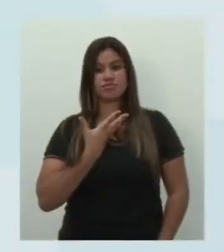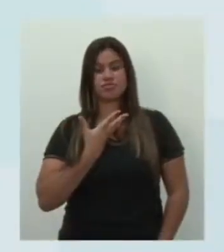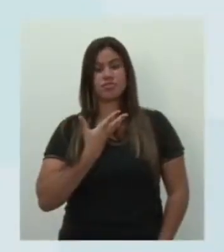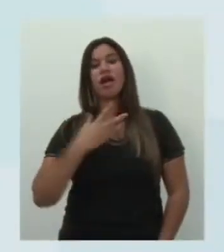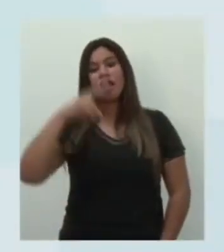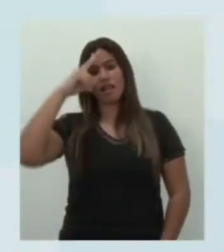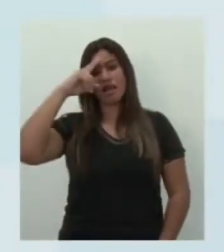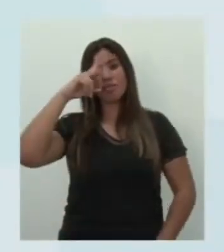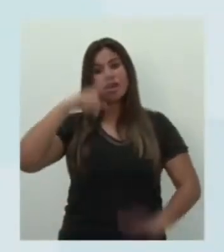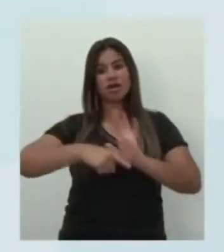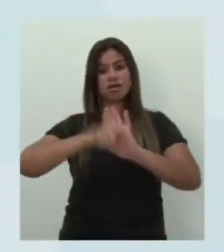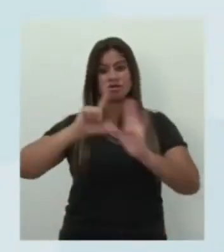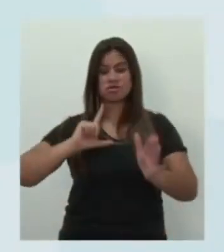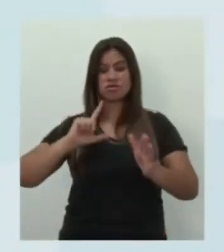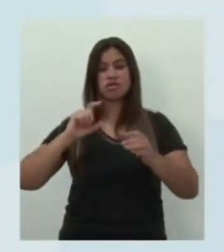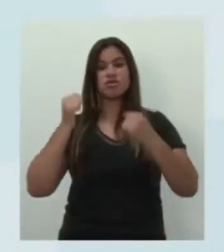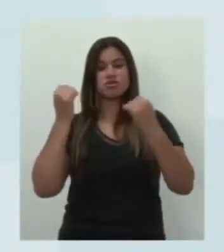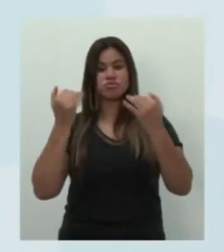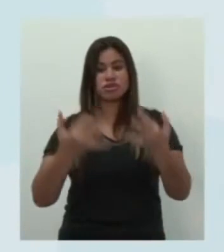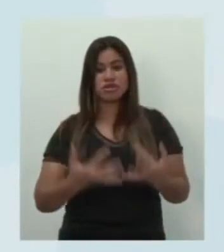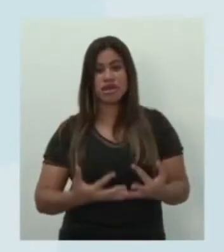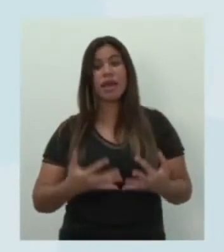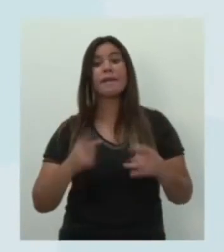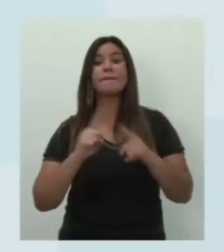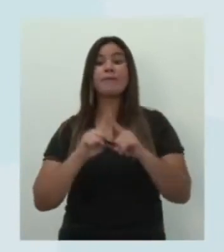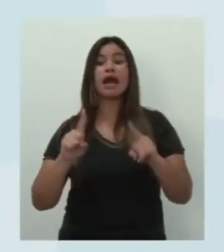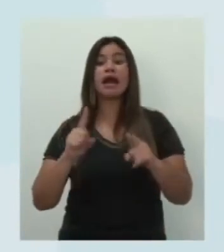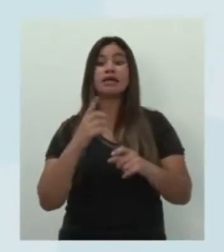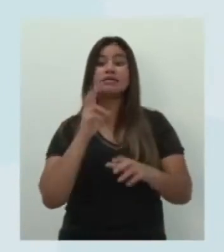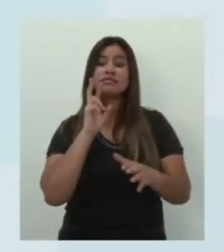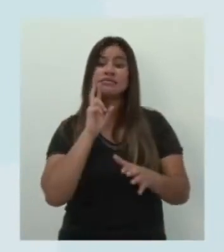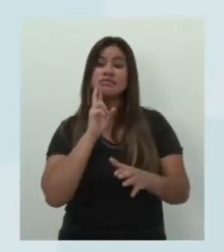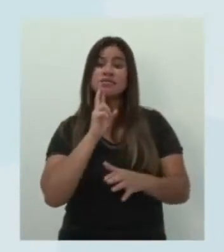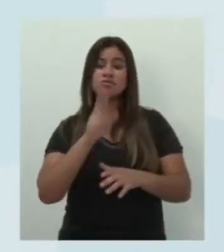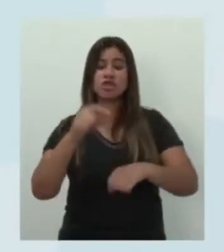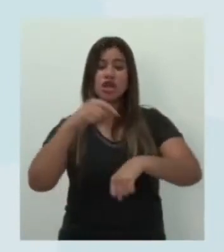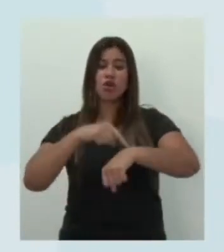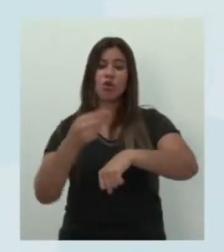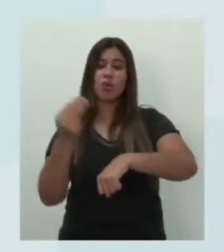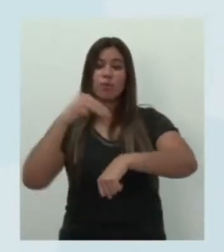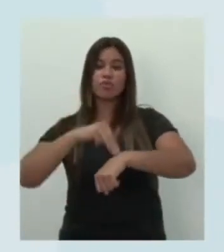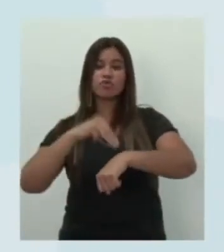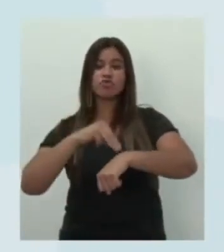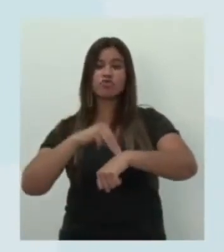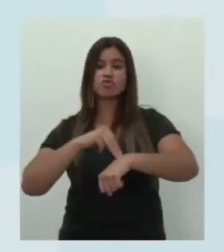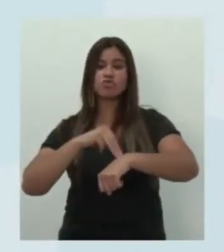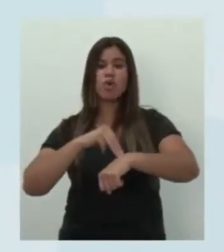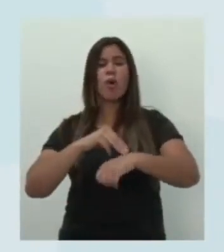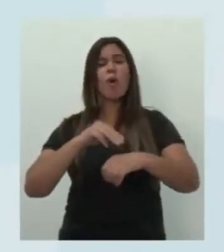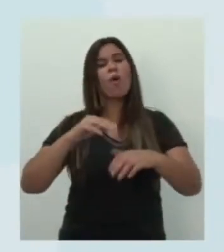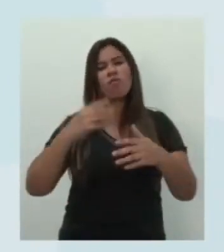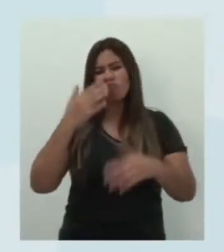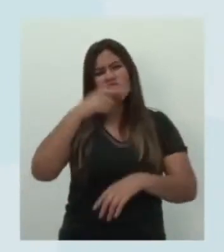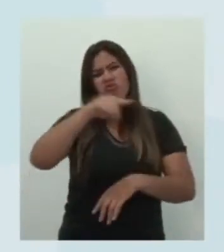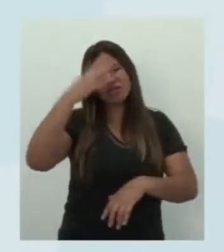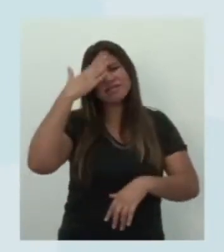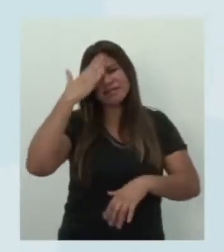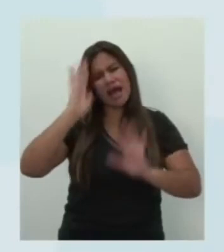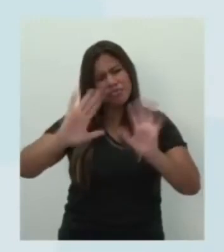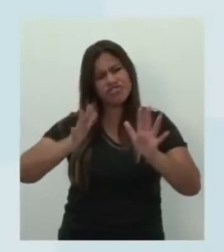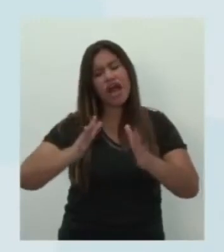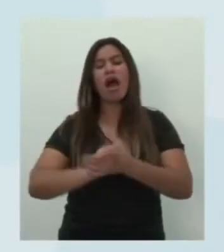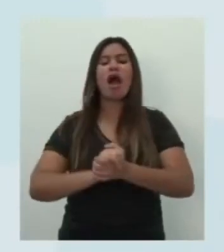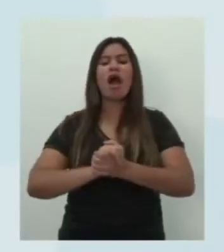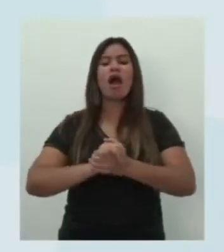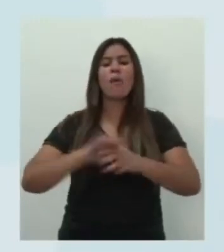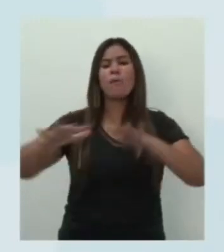as canções, mas antes de falar sobre trovadorismo, eu queria que vocês respondessem o que está na tela em um minutinho. Aquilo que vocês souberem, tá bom, a respeito.